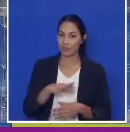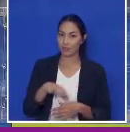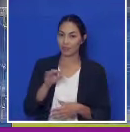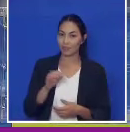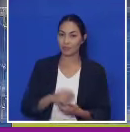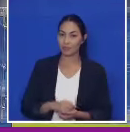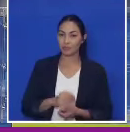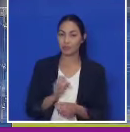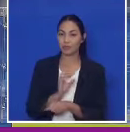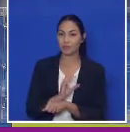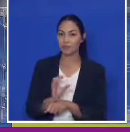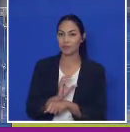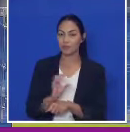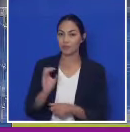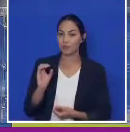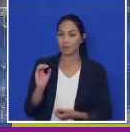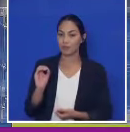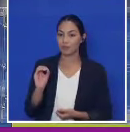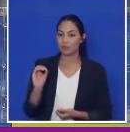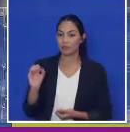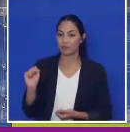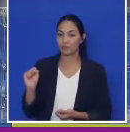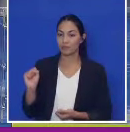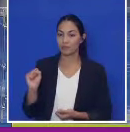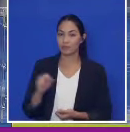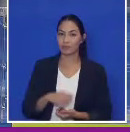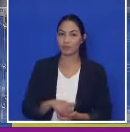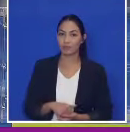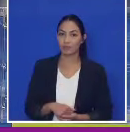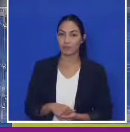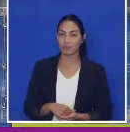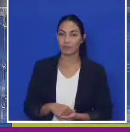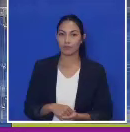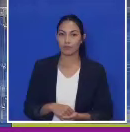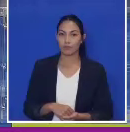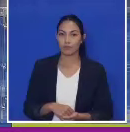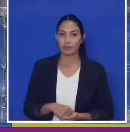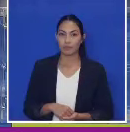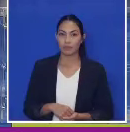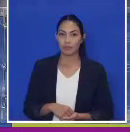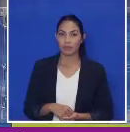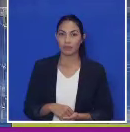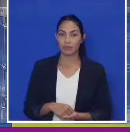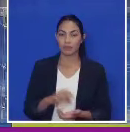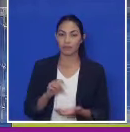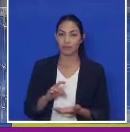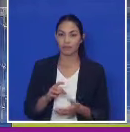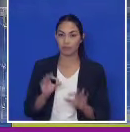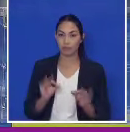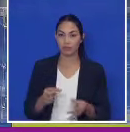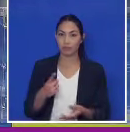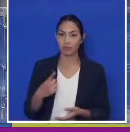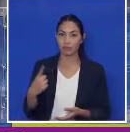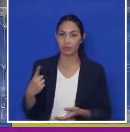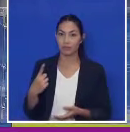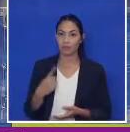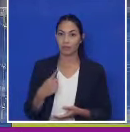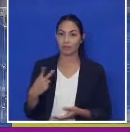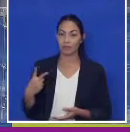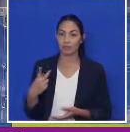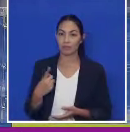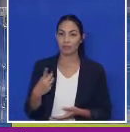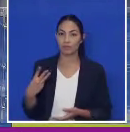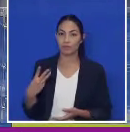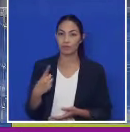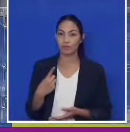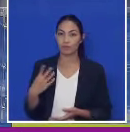sorteando. Bola cinza 08. Cinza 08. Na Loto Fácil você ganha acertando 11,